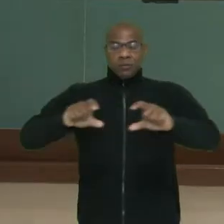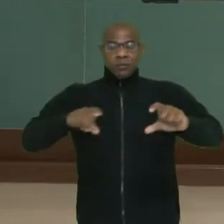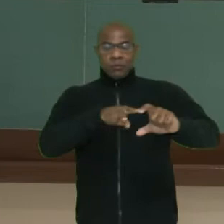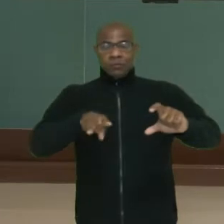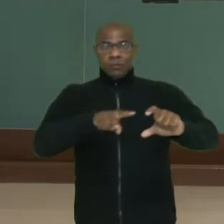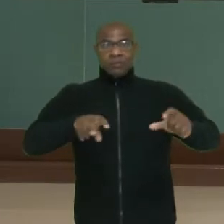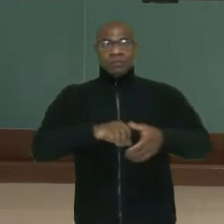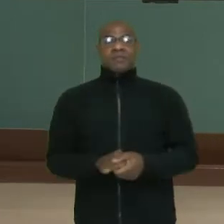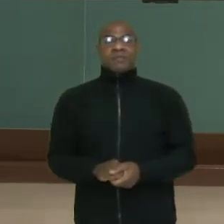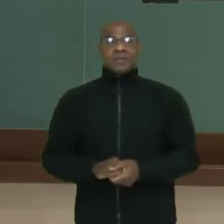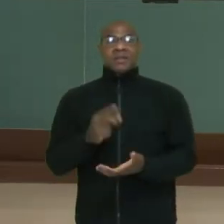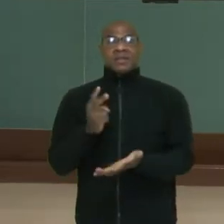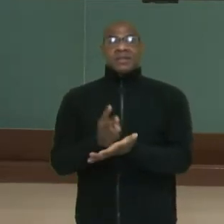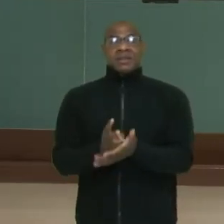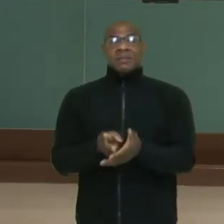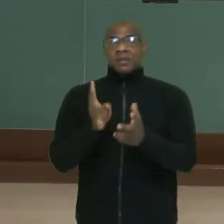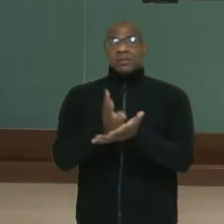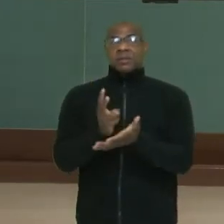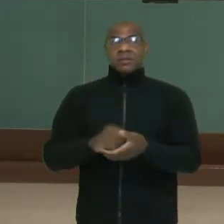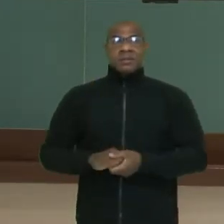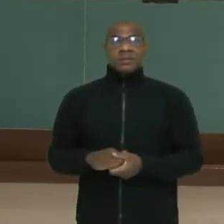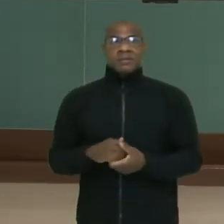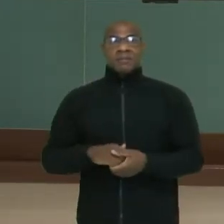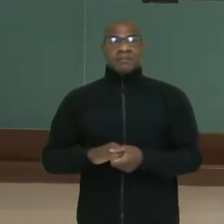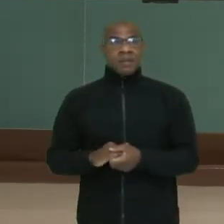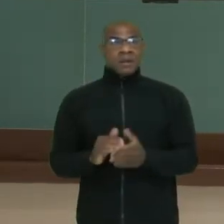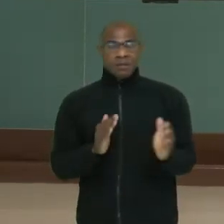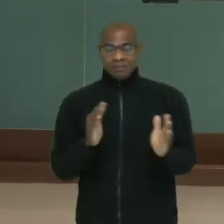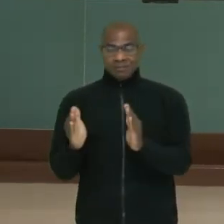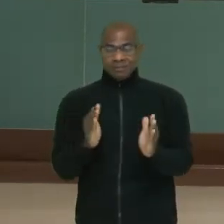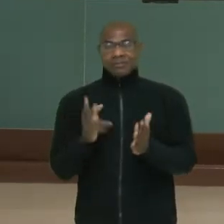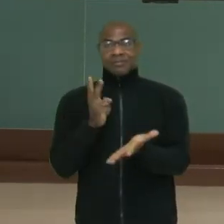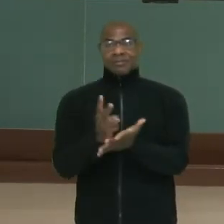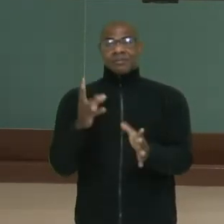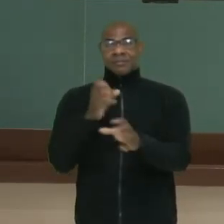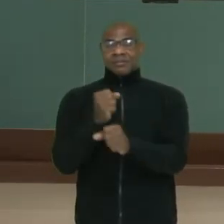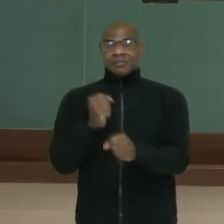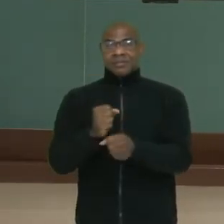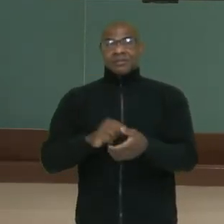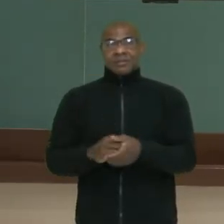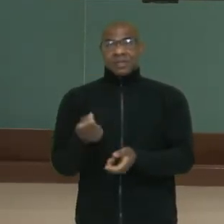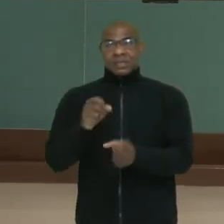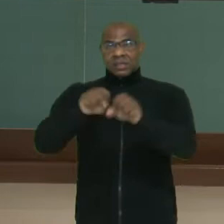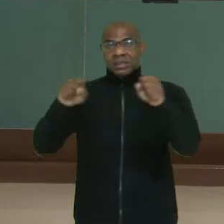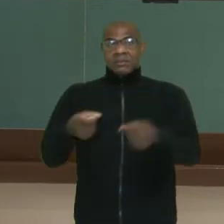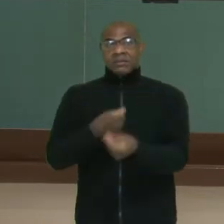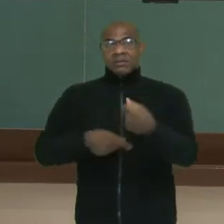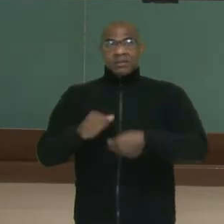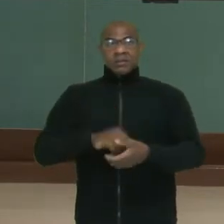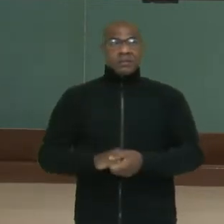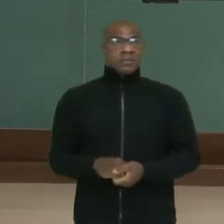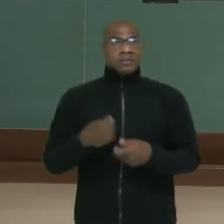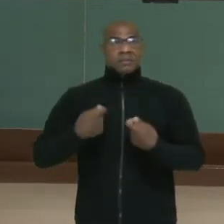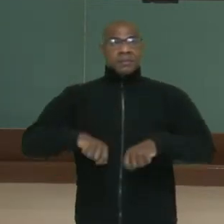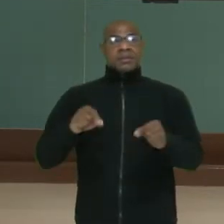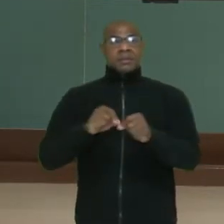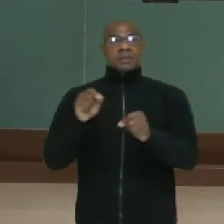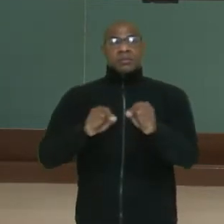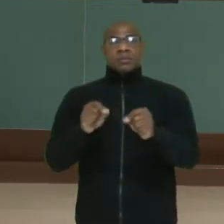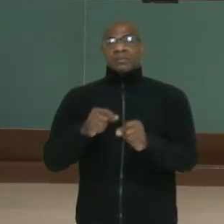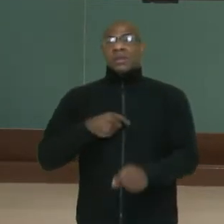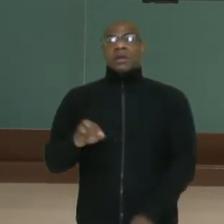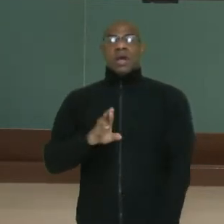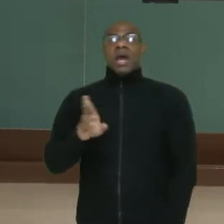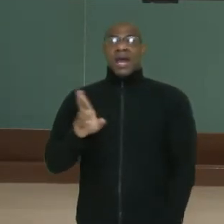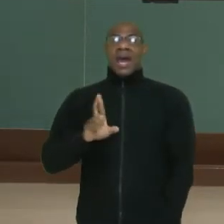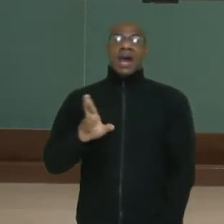que é uma unidade monetária? É a moeda base de um sistema financeiro, tá bom? Então, por exemplo, no Brasil tem que estar tudo em